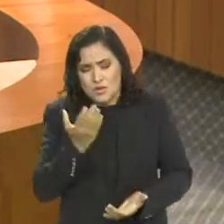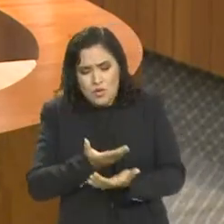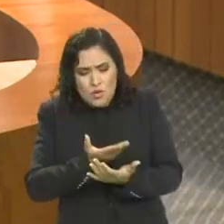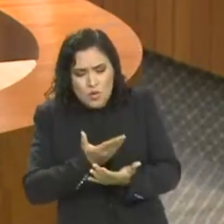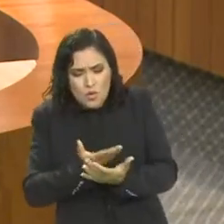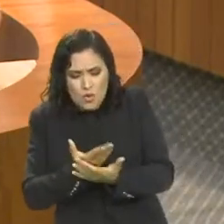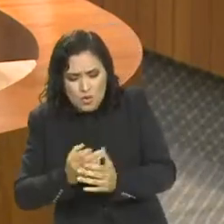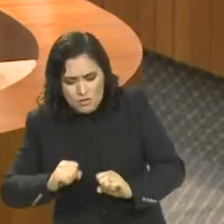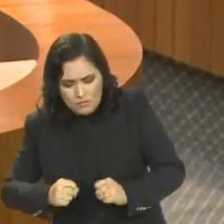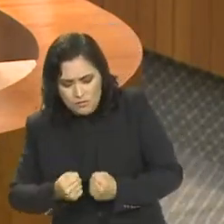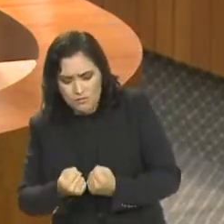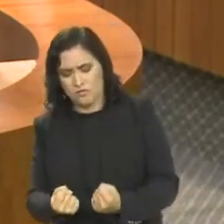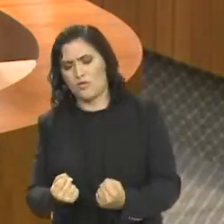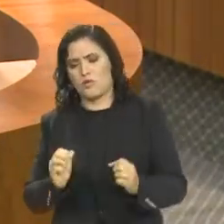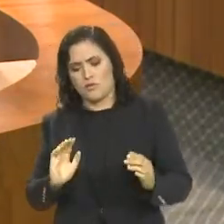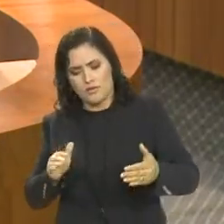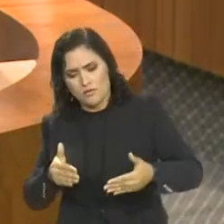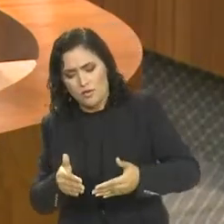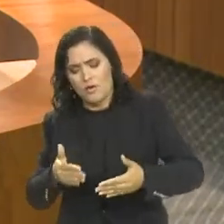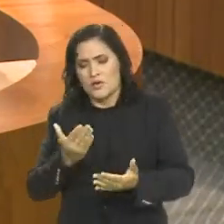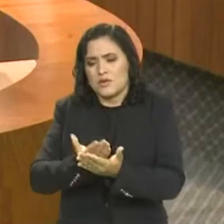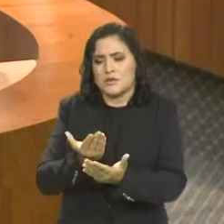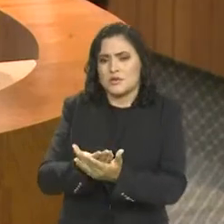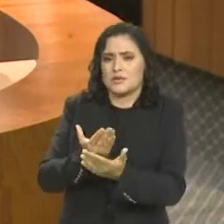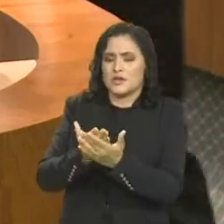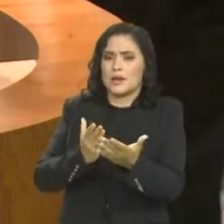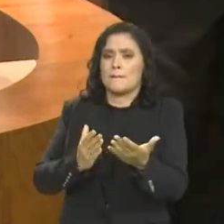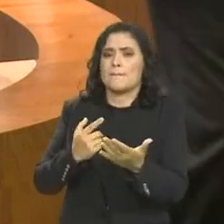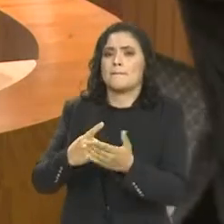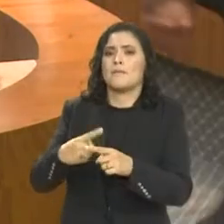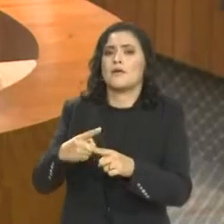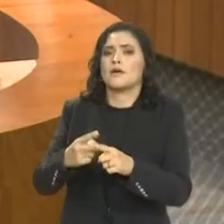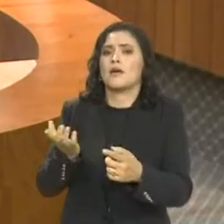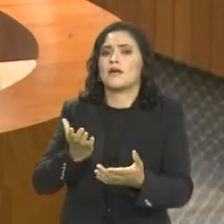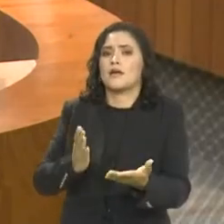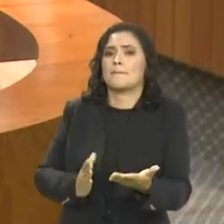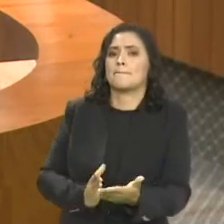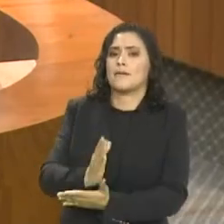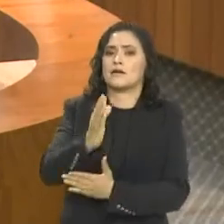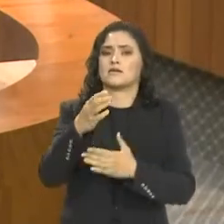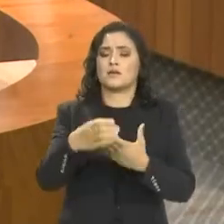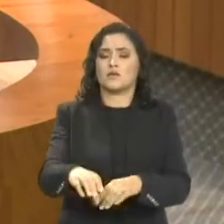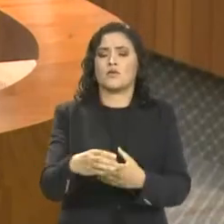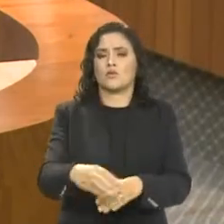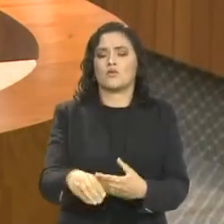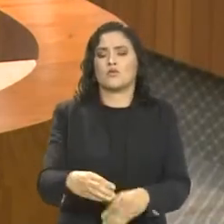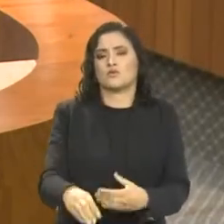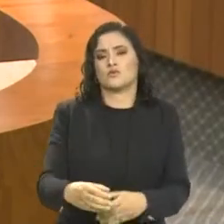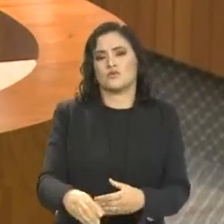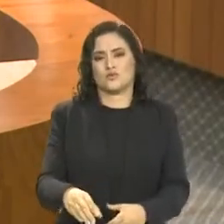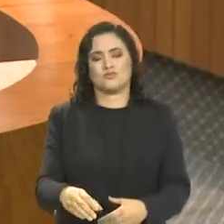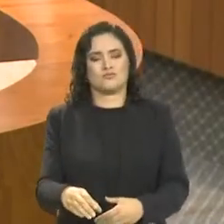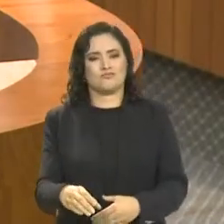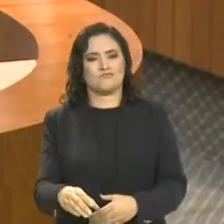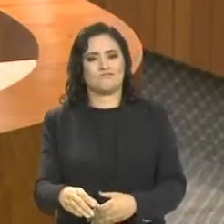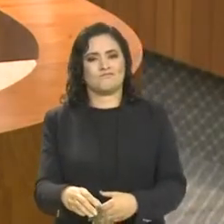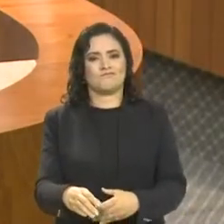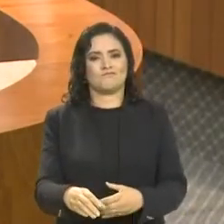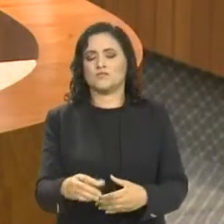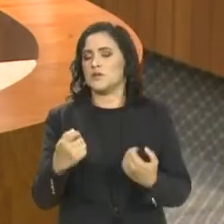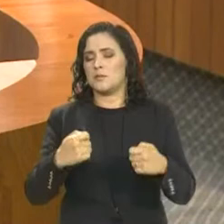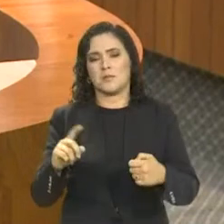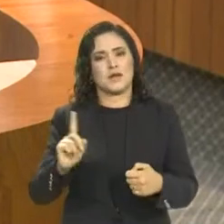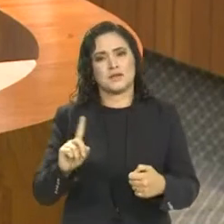esforça, que se dedica para passar no concurso público, sem depender de pistolão, sem depender de político, dependendo